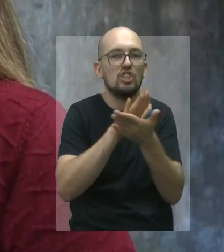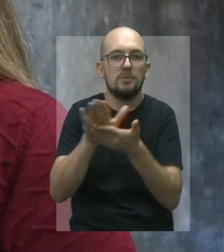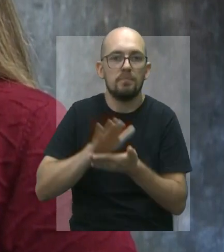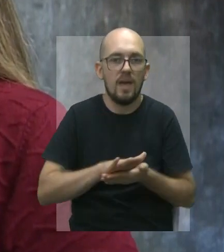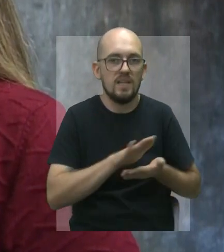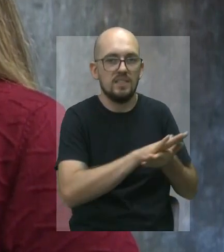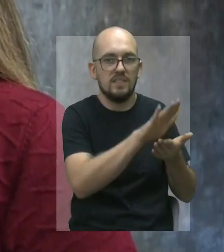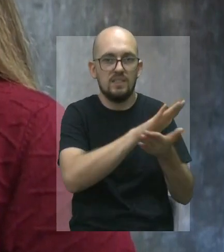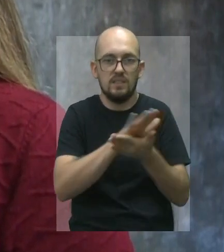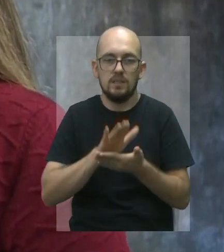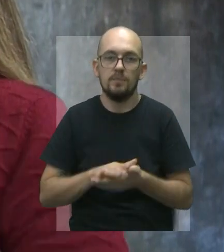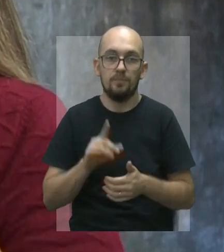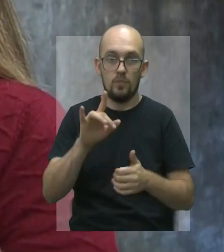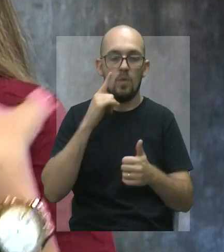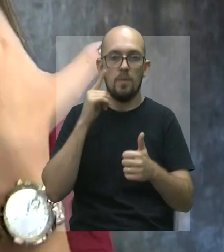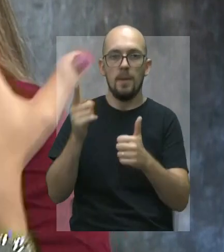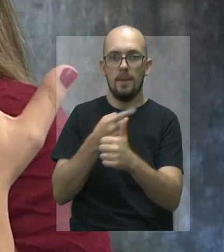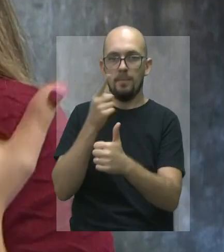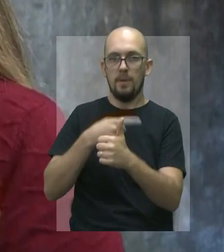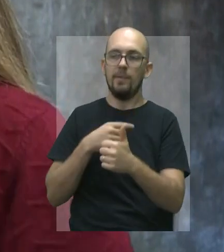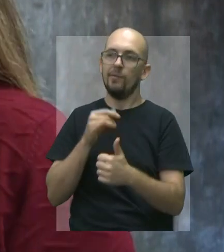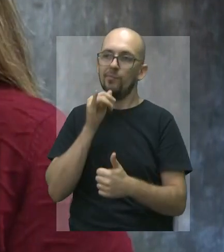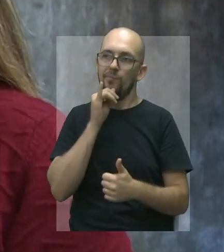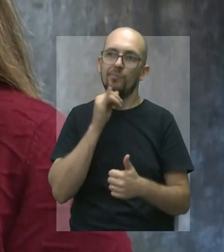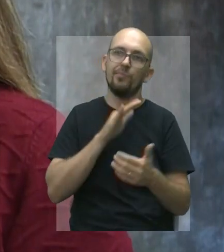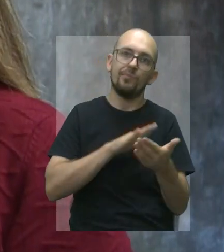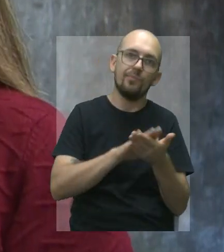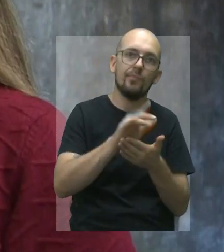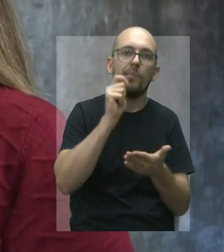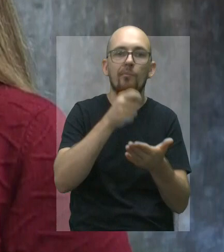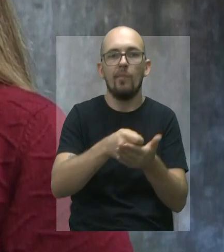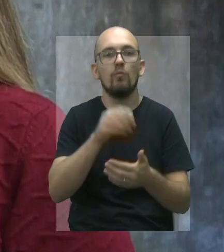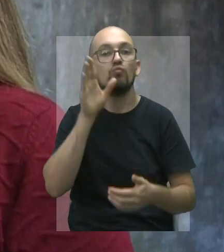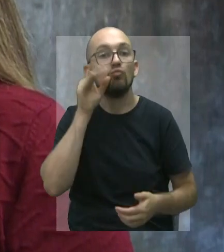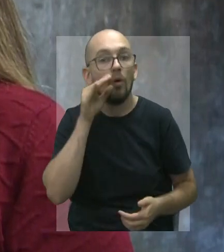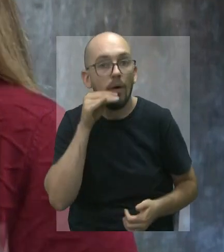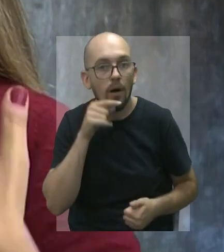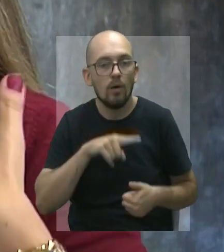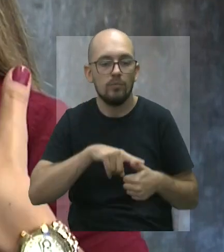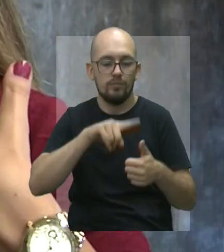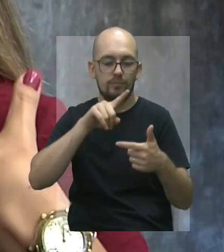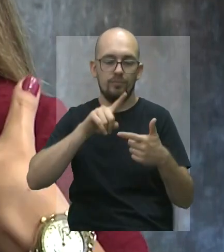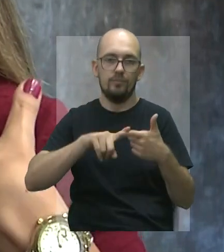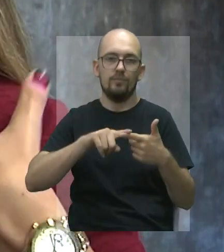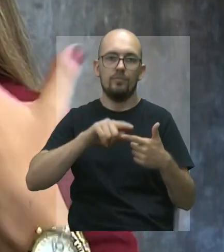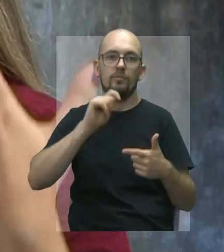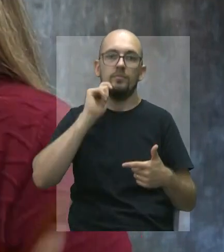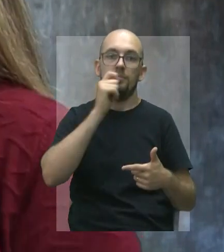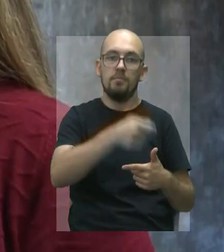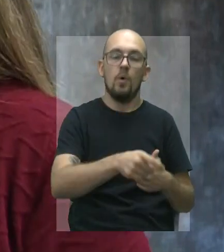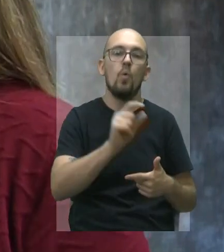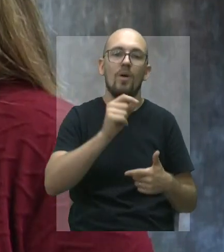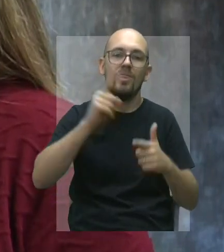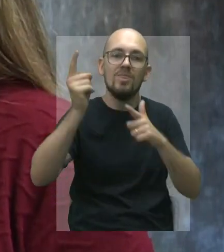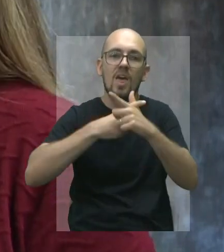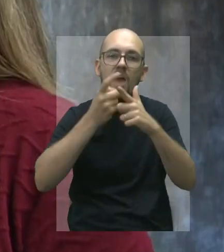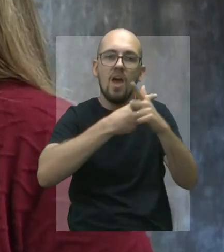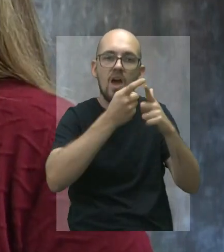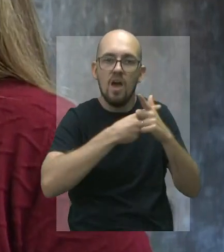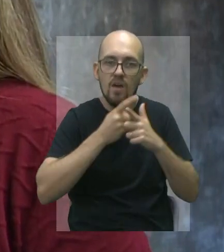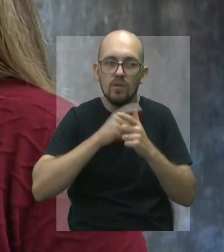gente coloca os gastos com pessoal. Depois a gente coloca a amortização da